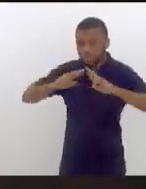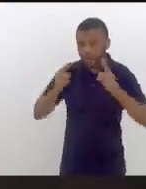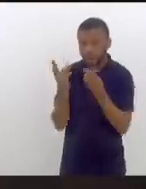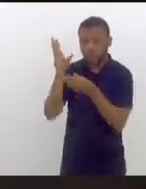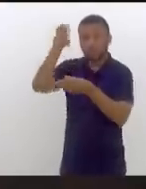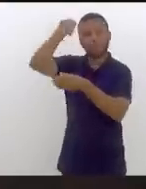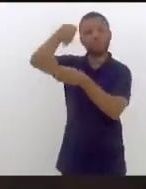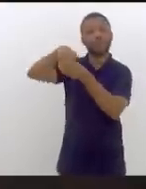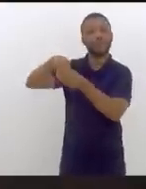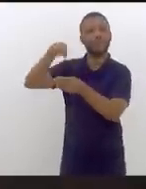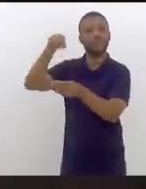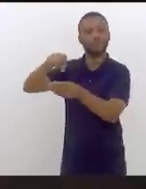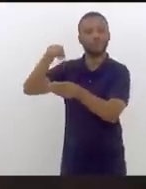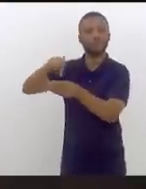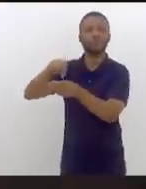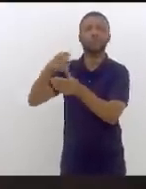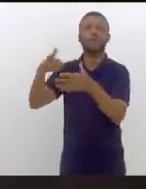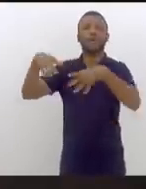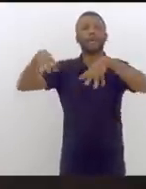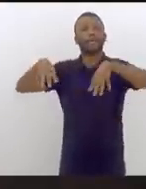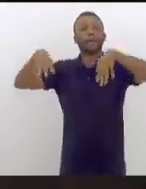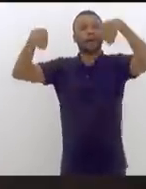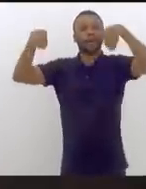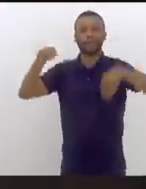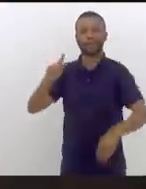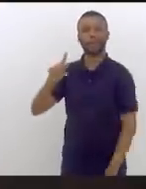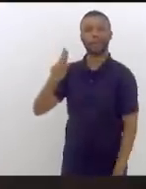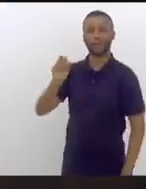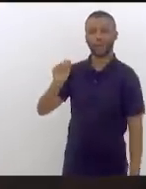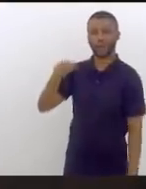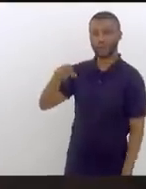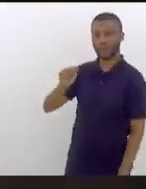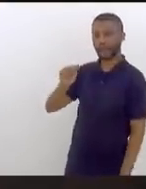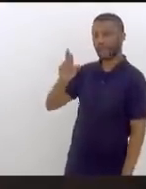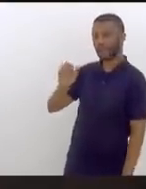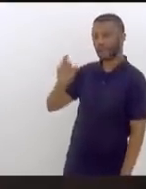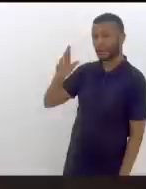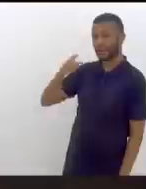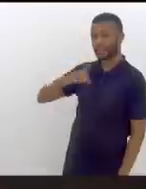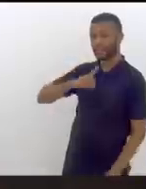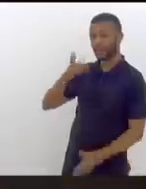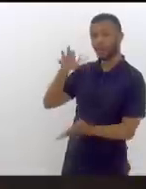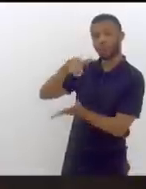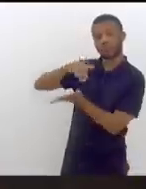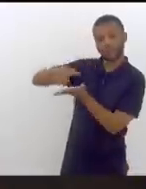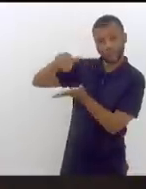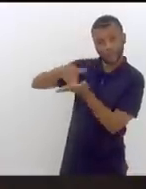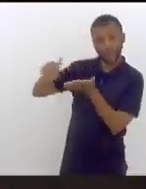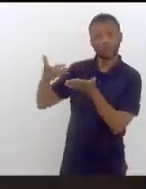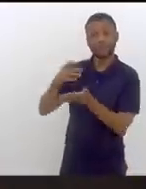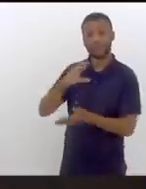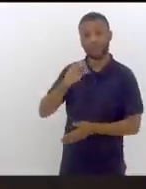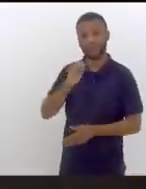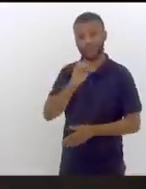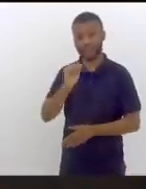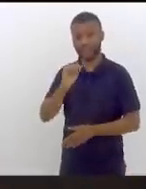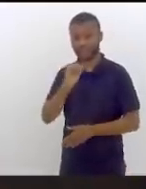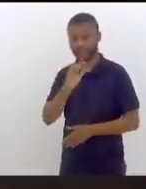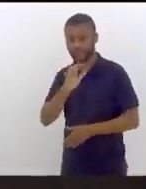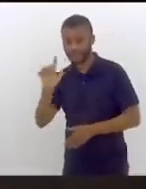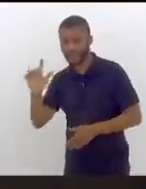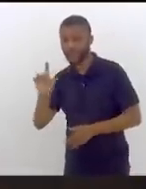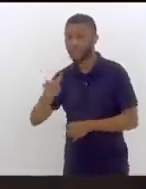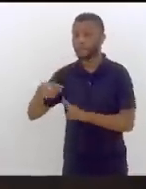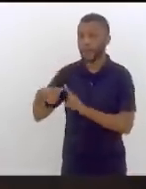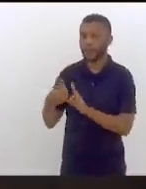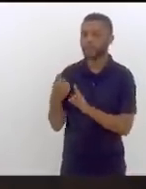do dentro do Palácio Guanabara Aonde tá o secretário da casa civil outros secretários Então a gente tem